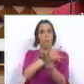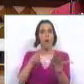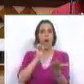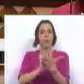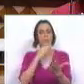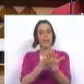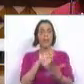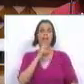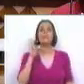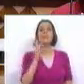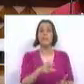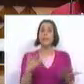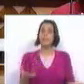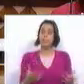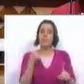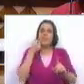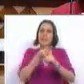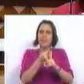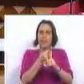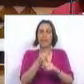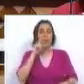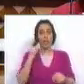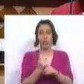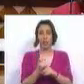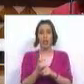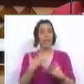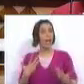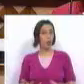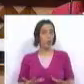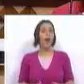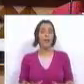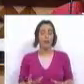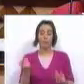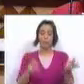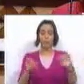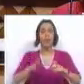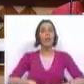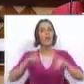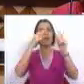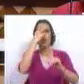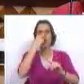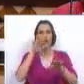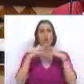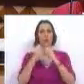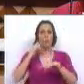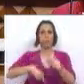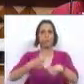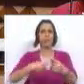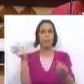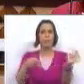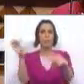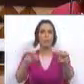dando resposta aos desafios e exigências atuais decorrentes da evolução histórica e social, entretanto,